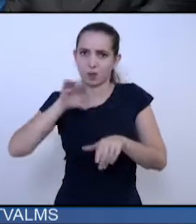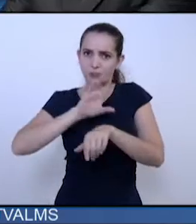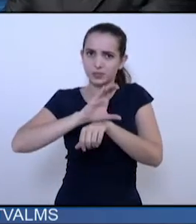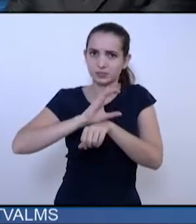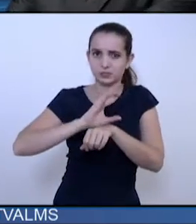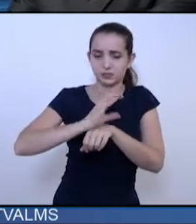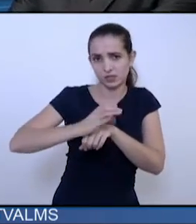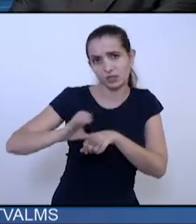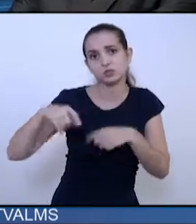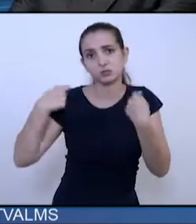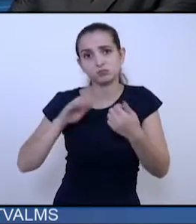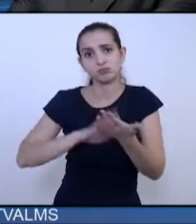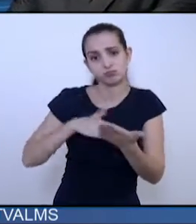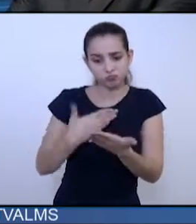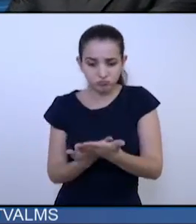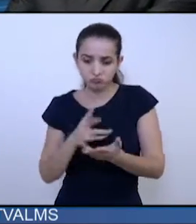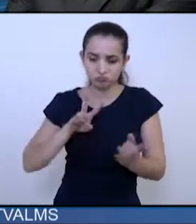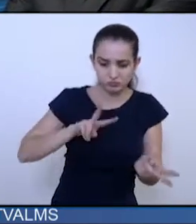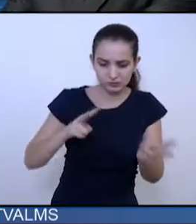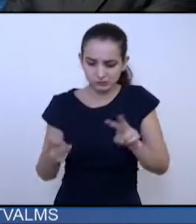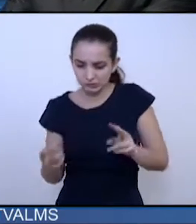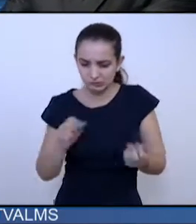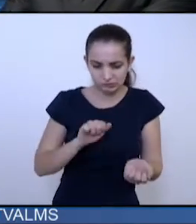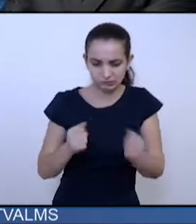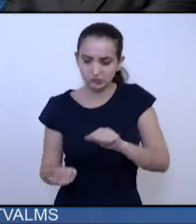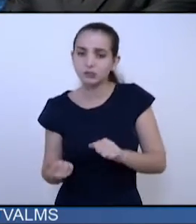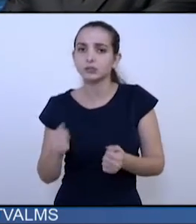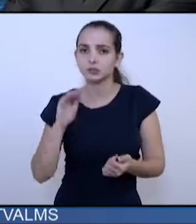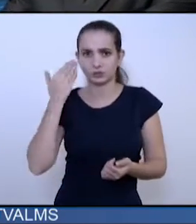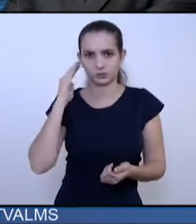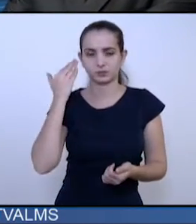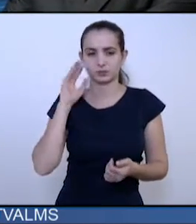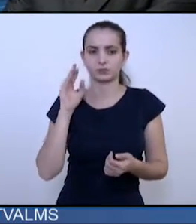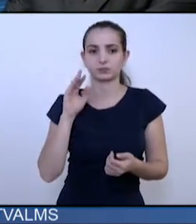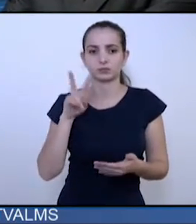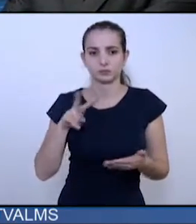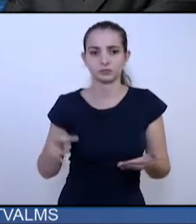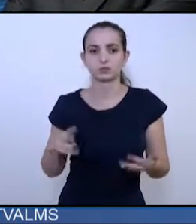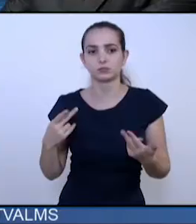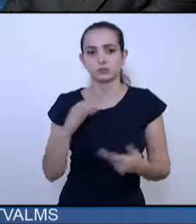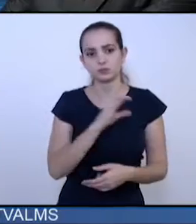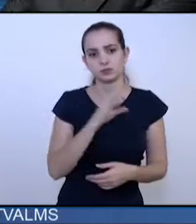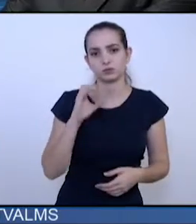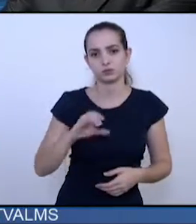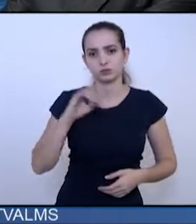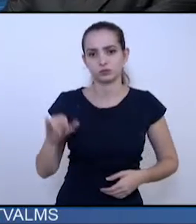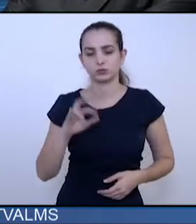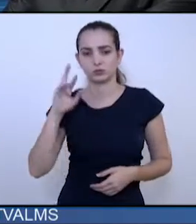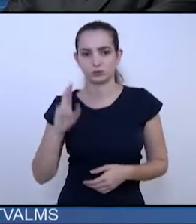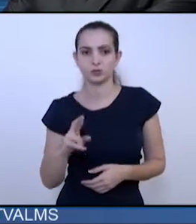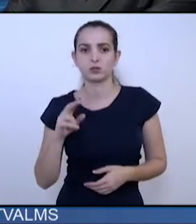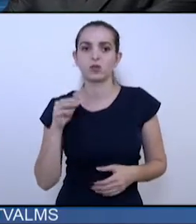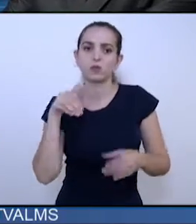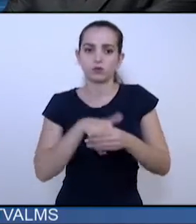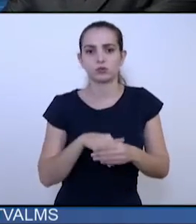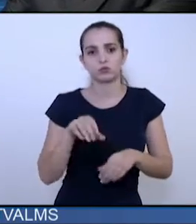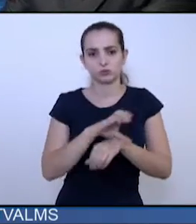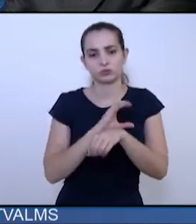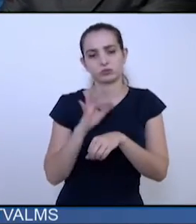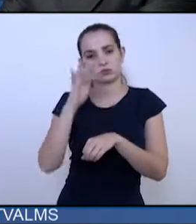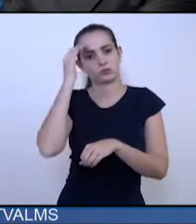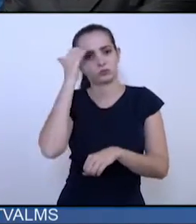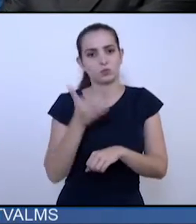interpretativa. Então, nesse aspecto, eu não tenho nenhum problema de dizer assim, olha, a Comissão de Constituição e Justiça votou aqui pela constitucionalidade, mas, de repente,